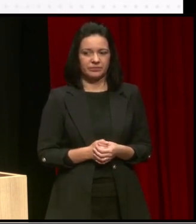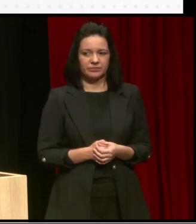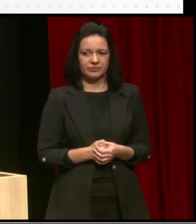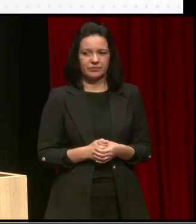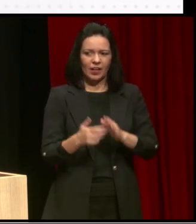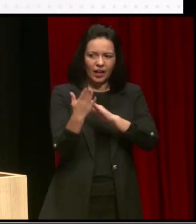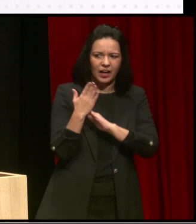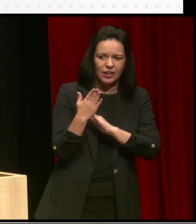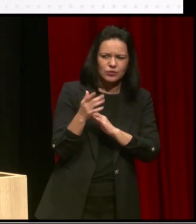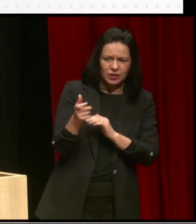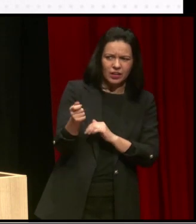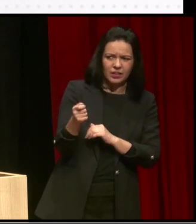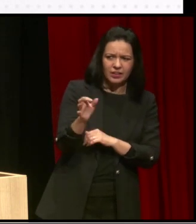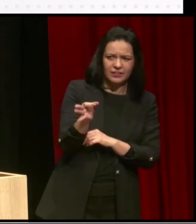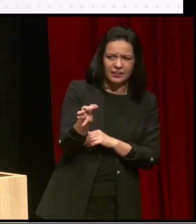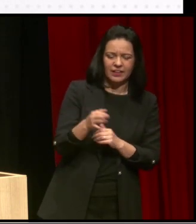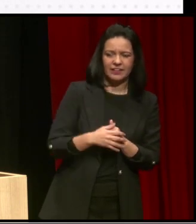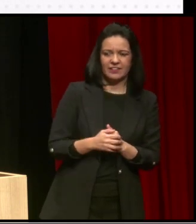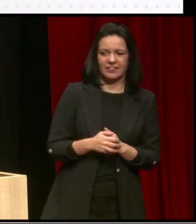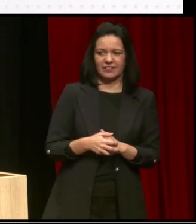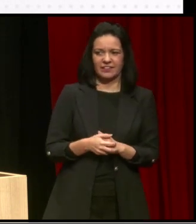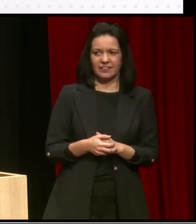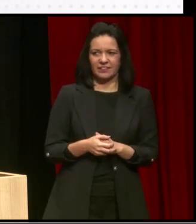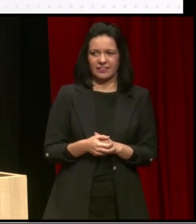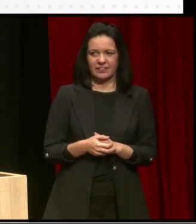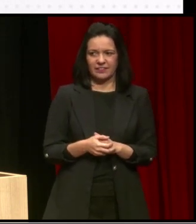irmão? Escuta, é esse aqui, né?